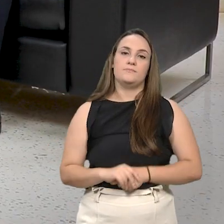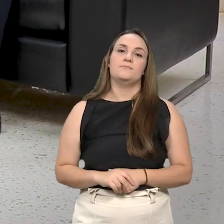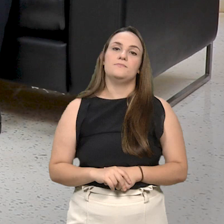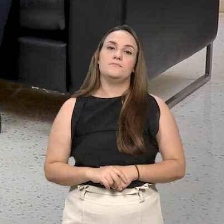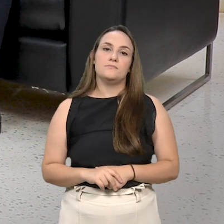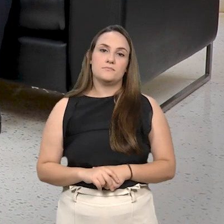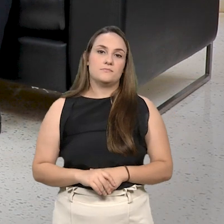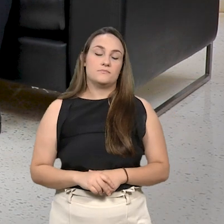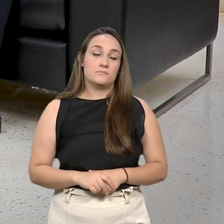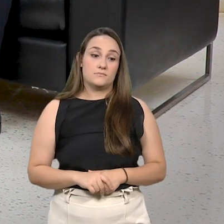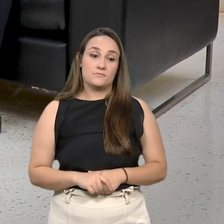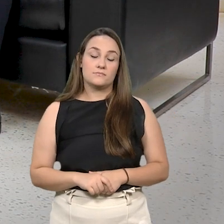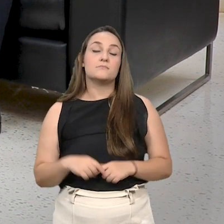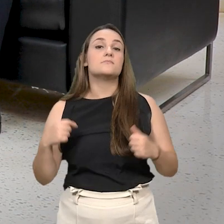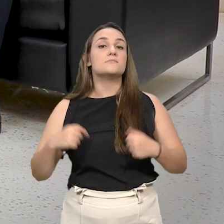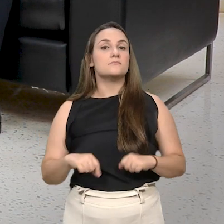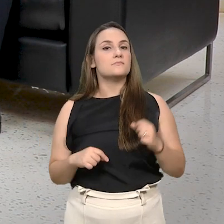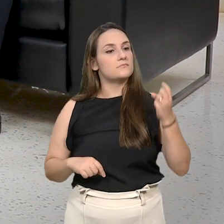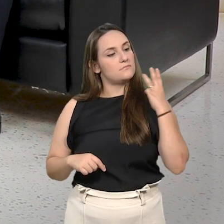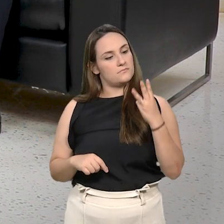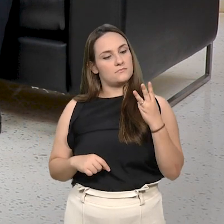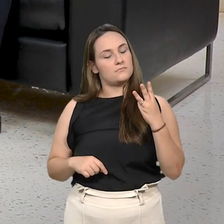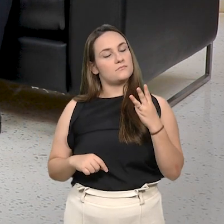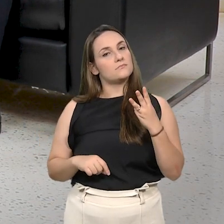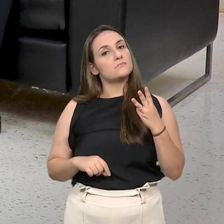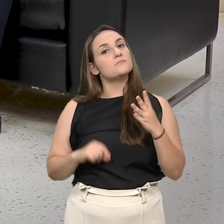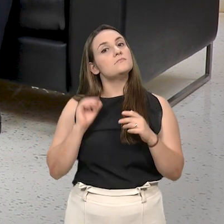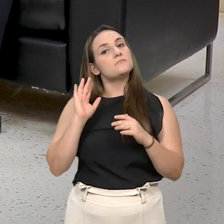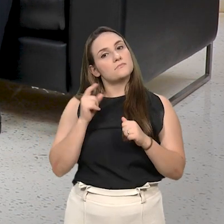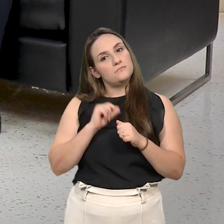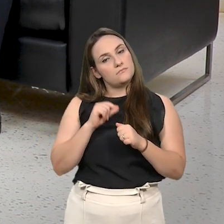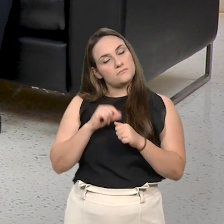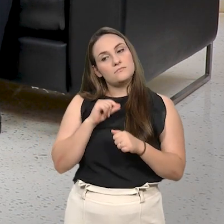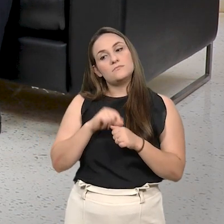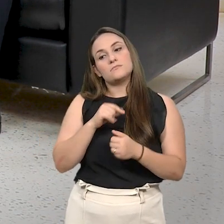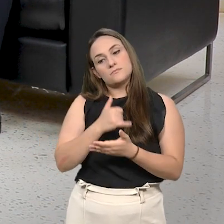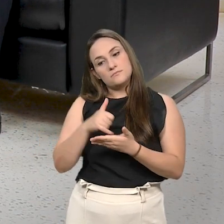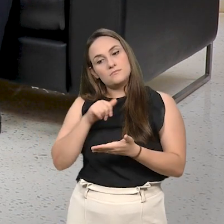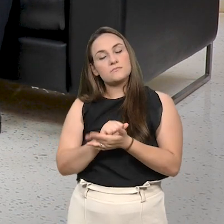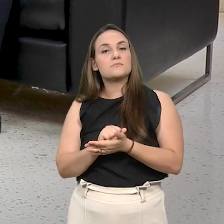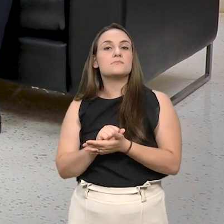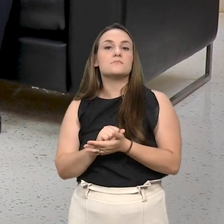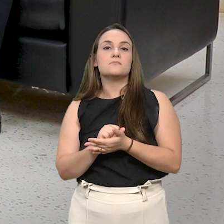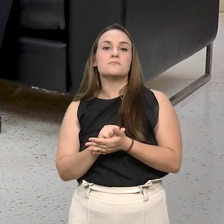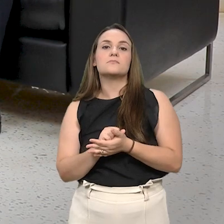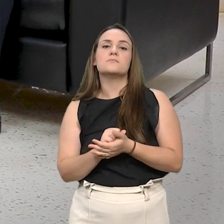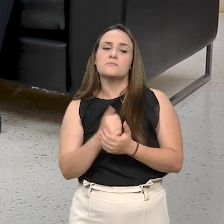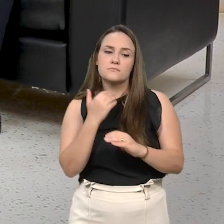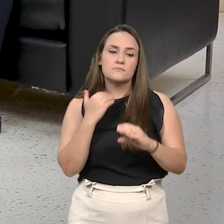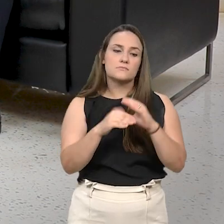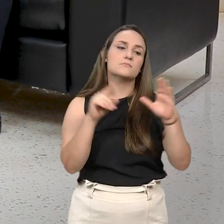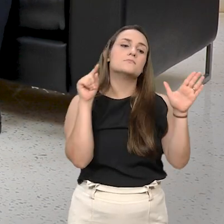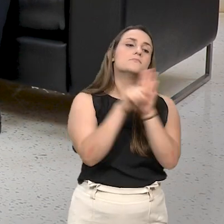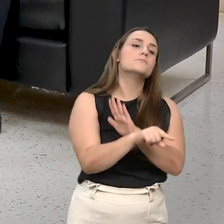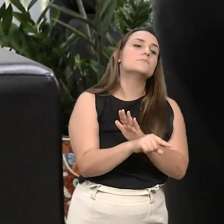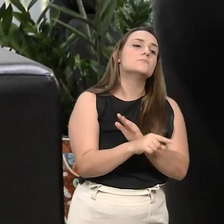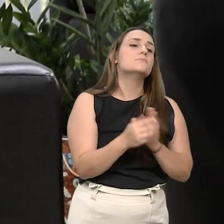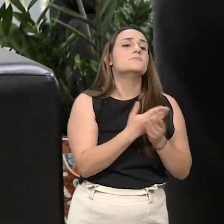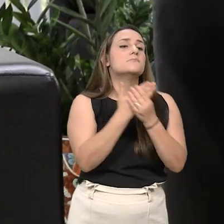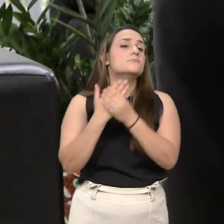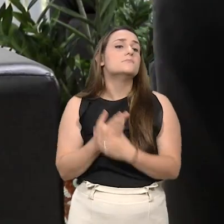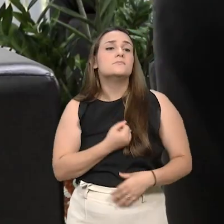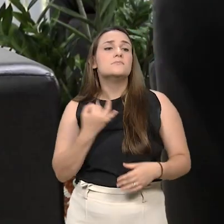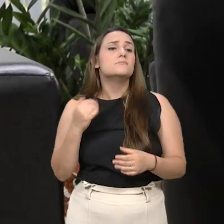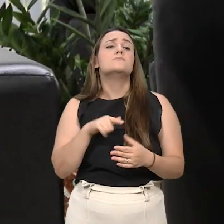ou advogado, ou defensor público. Então ele se cadastra inicialmente, cadastrando ele vai fazer a pergunta, é o processo tal, eu quero saber o